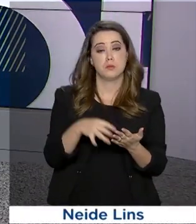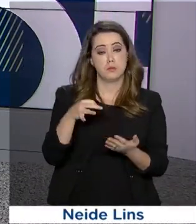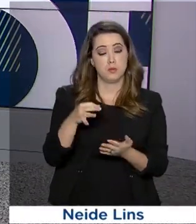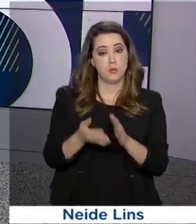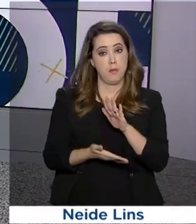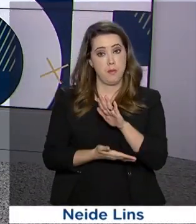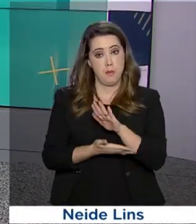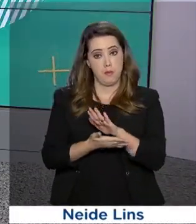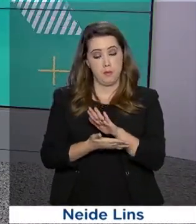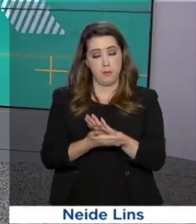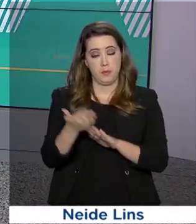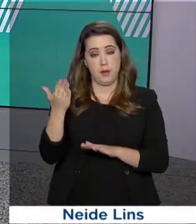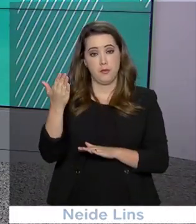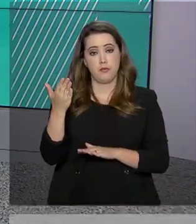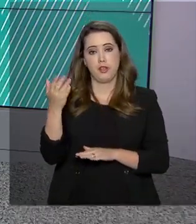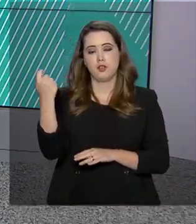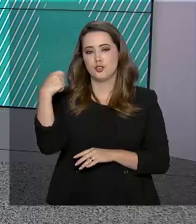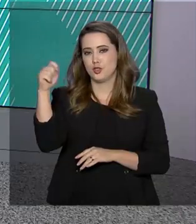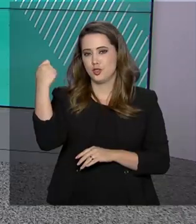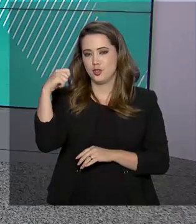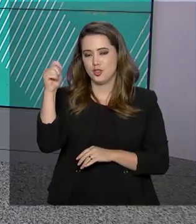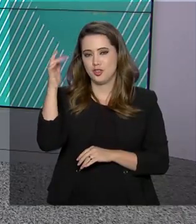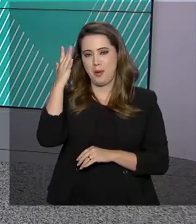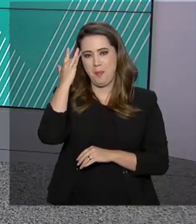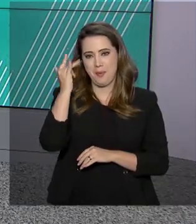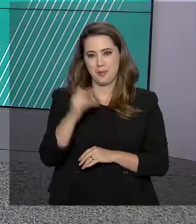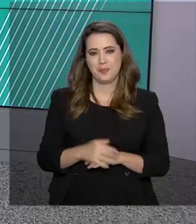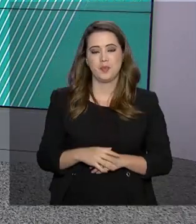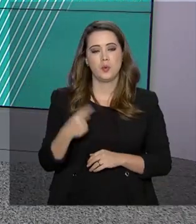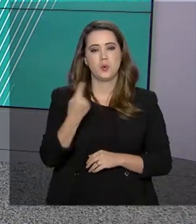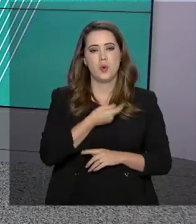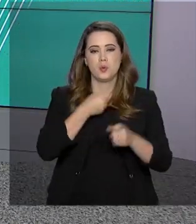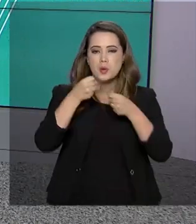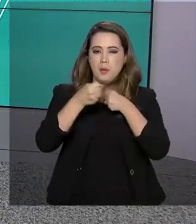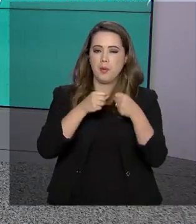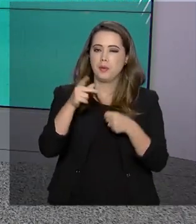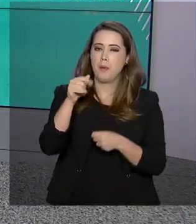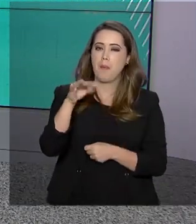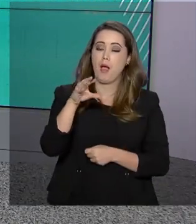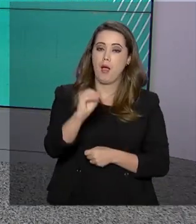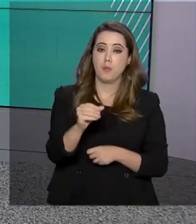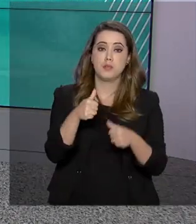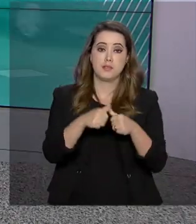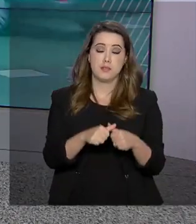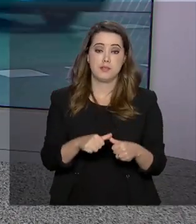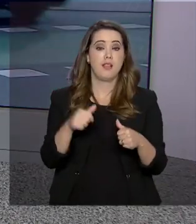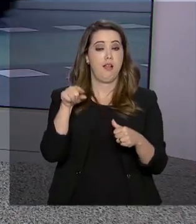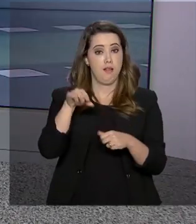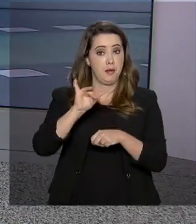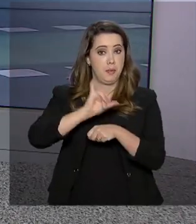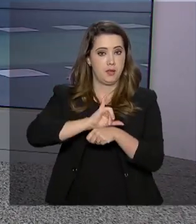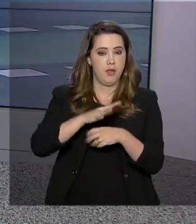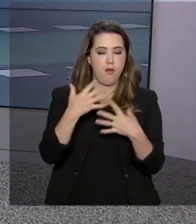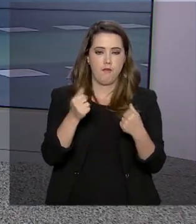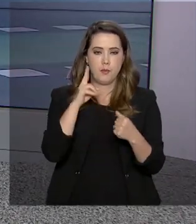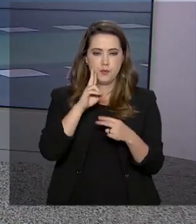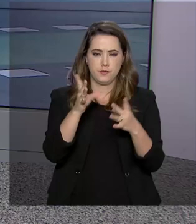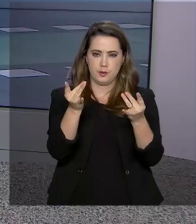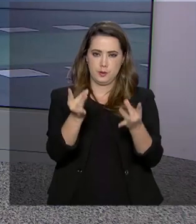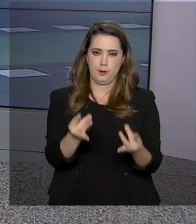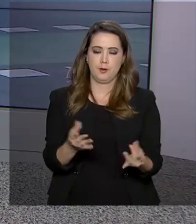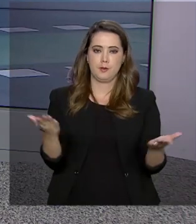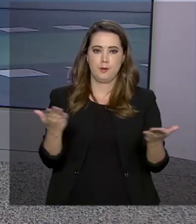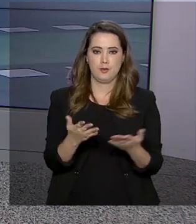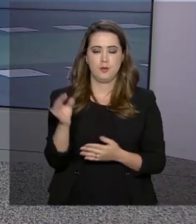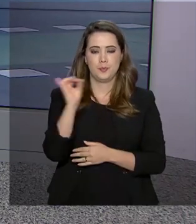agenda oficial amanhã na argentina o nosso repórter pablo mundial já está em buenos aires e traz ao vivo os detalhes desta visita pra